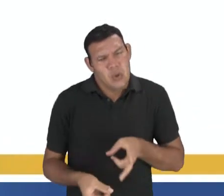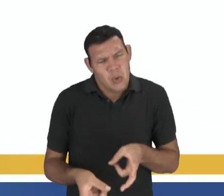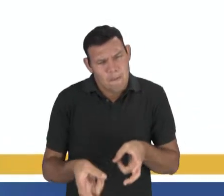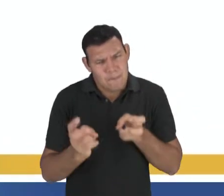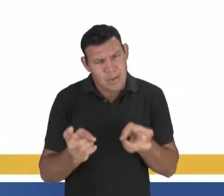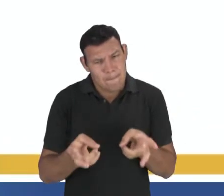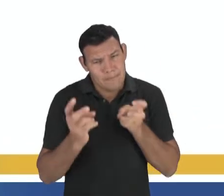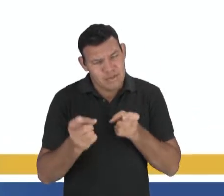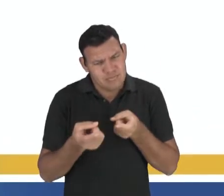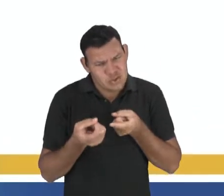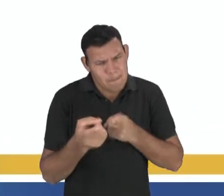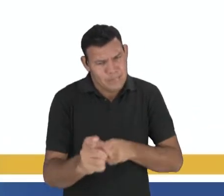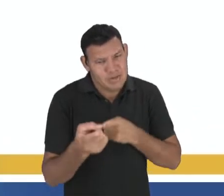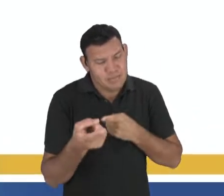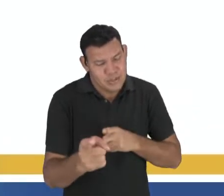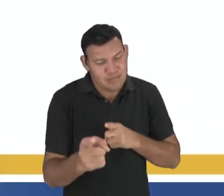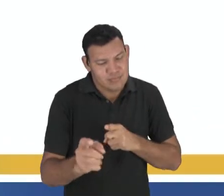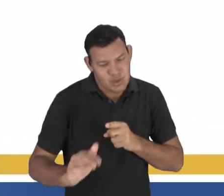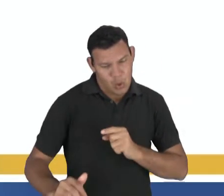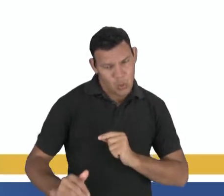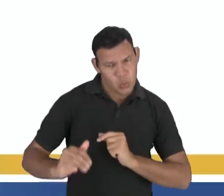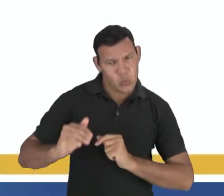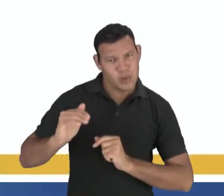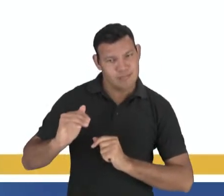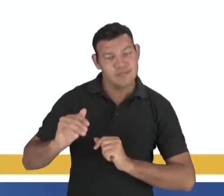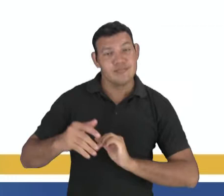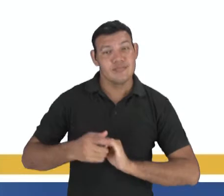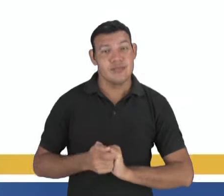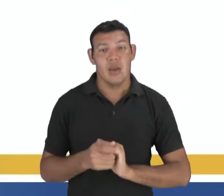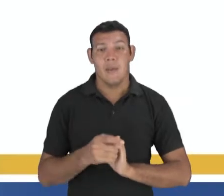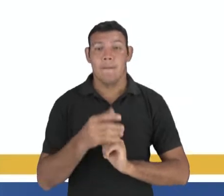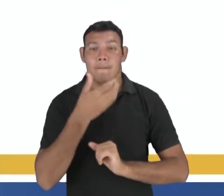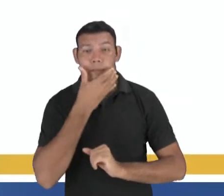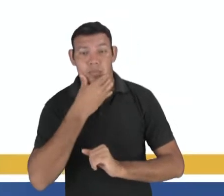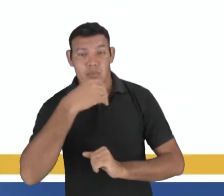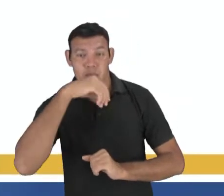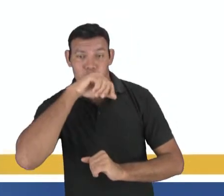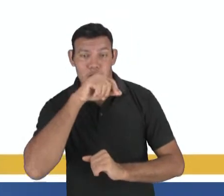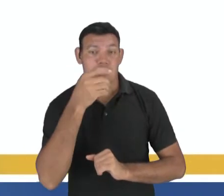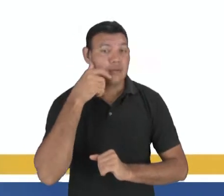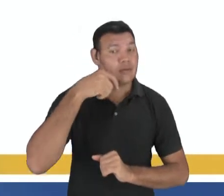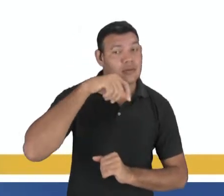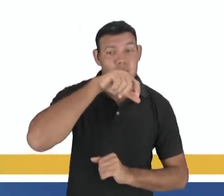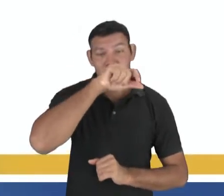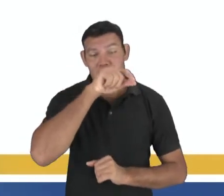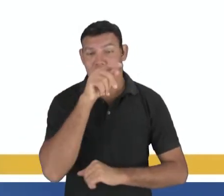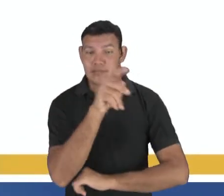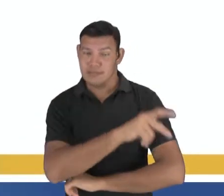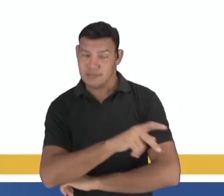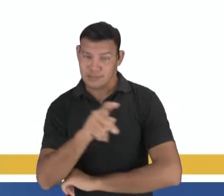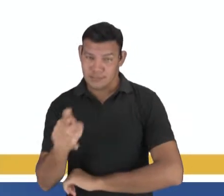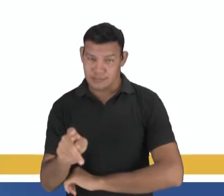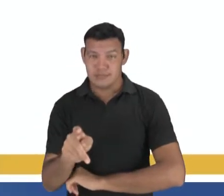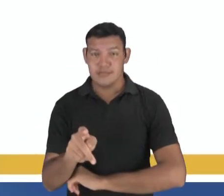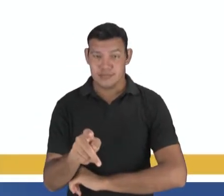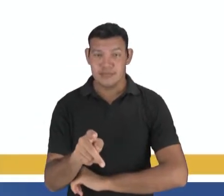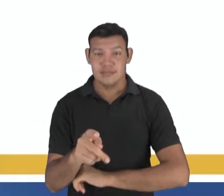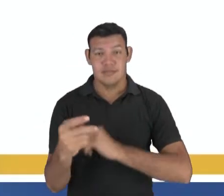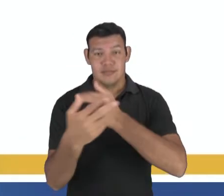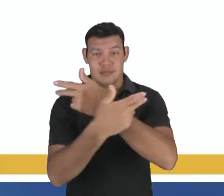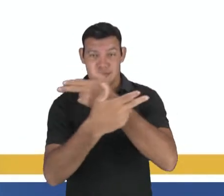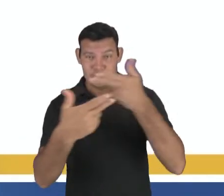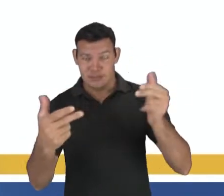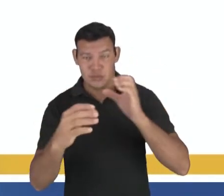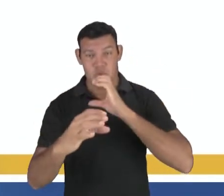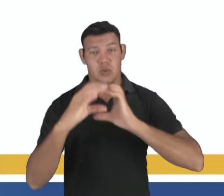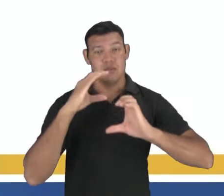instigado desde a mais tenra idade, por pais, professores e meios de